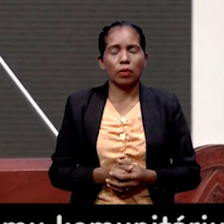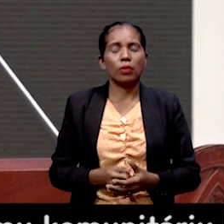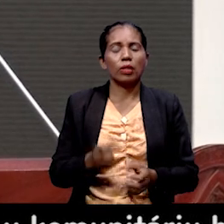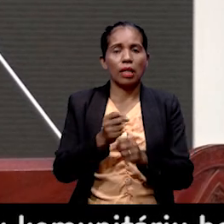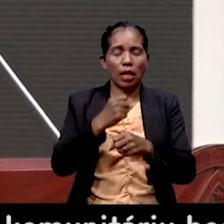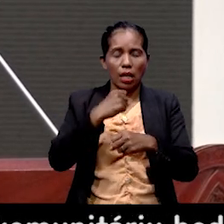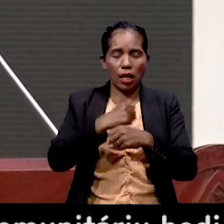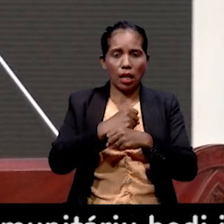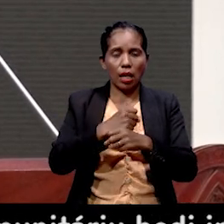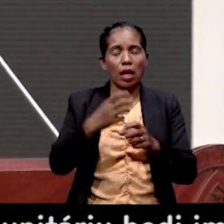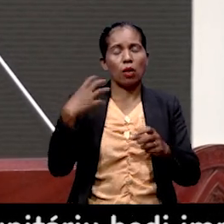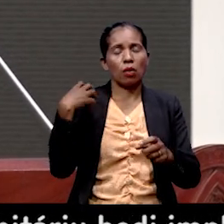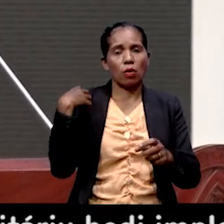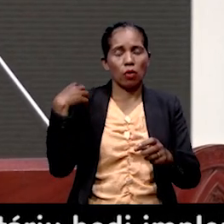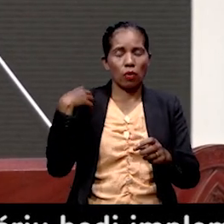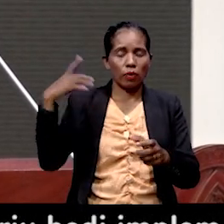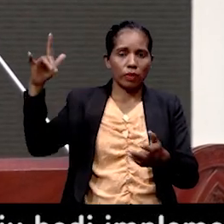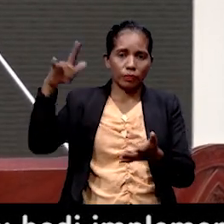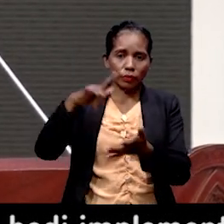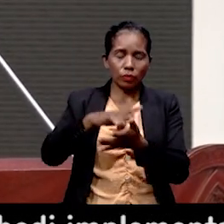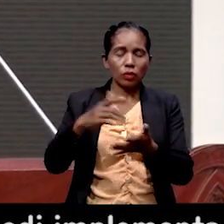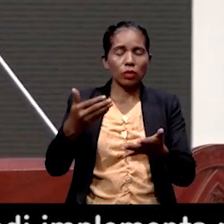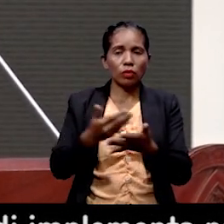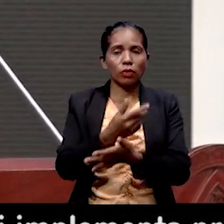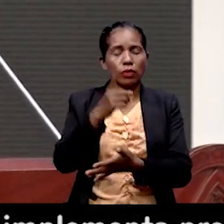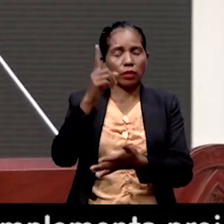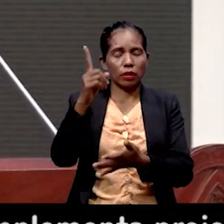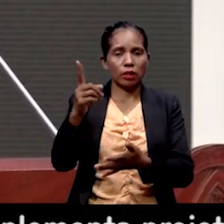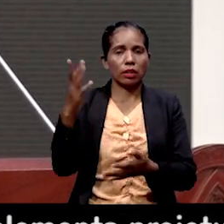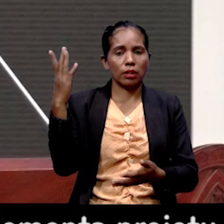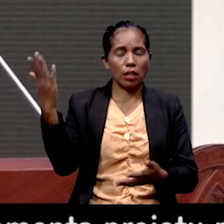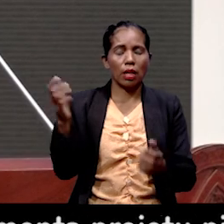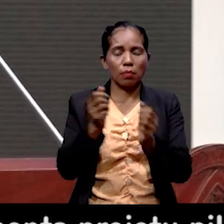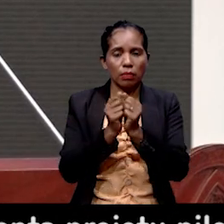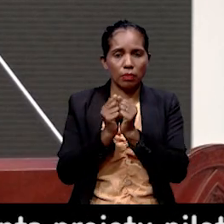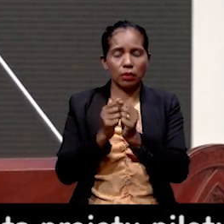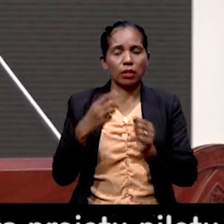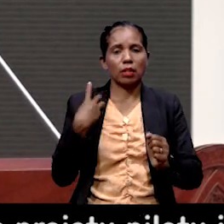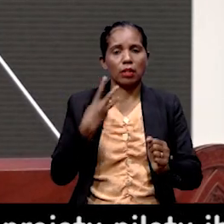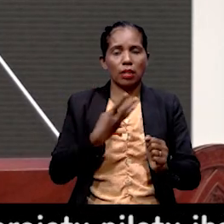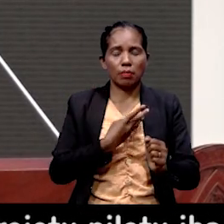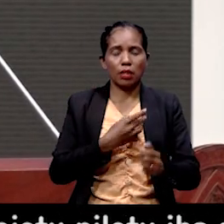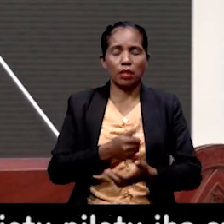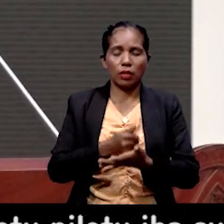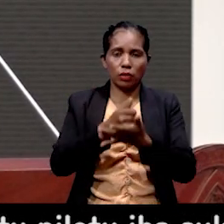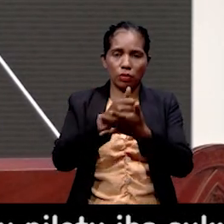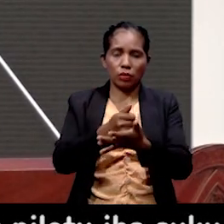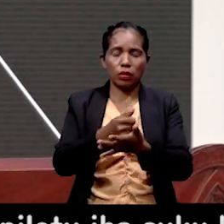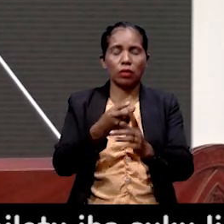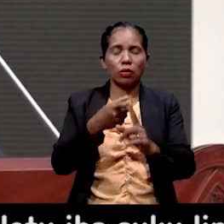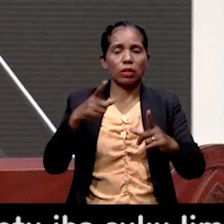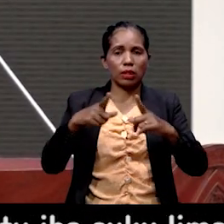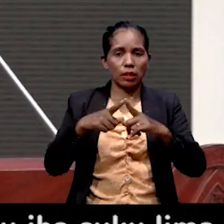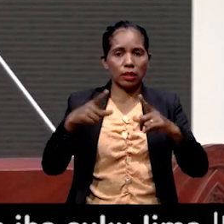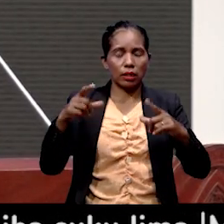edifício terminal passageiros foi ida no Estação Energia Ida, a moto com a assistência adicional de Roussizaika,